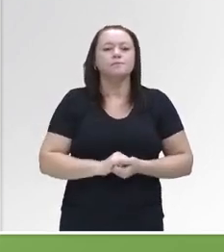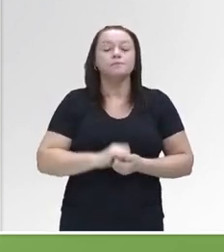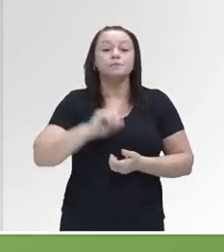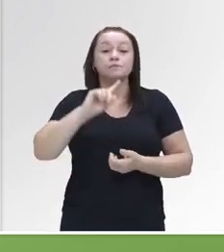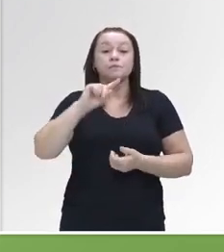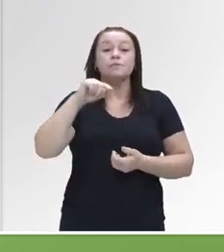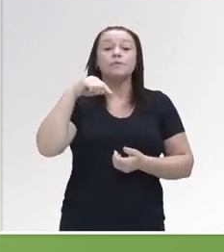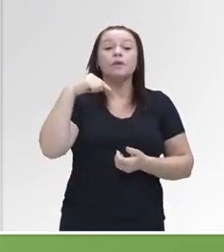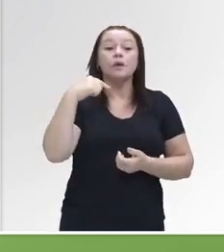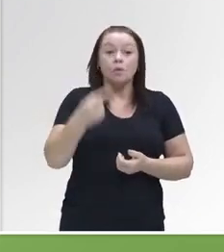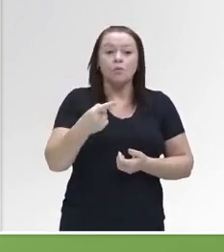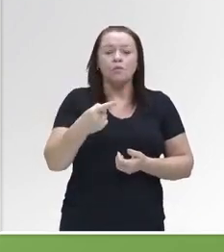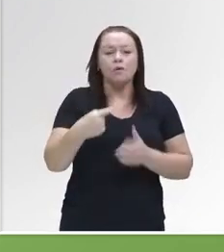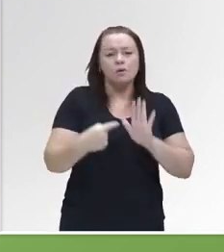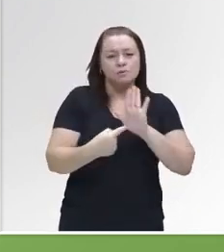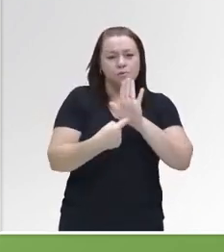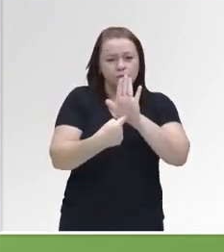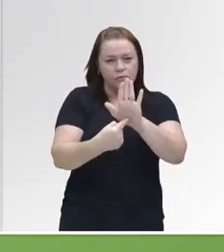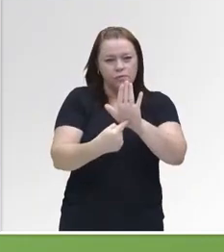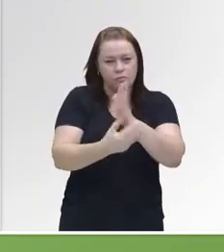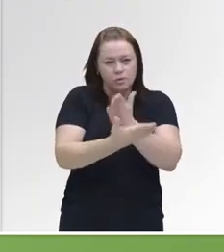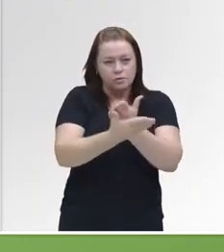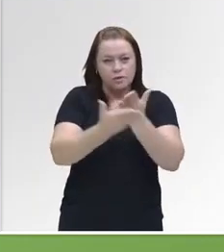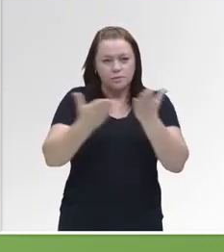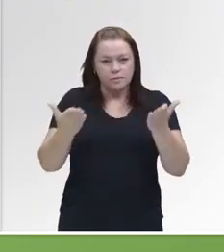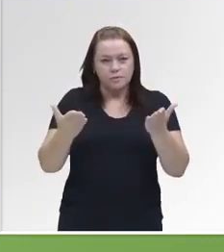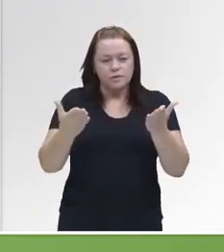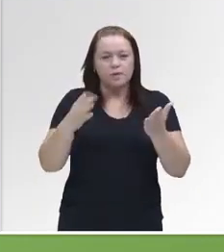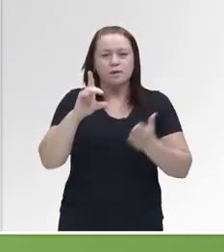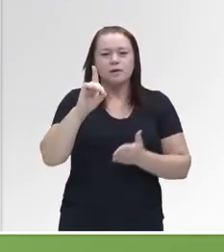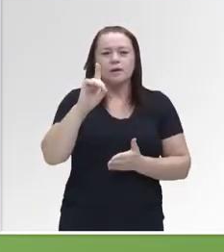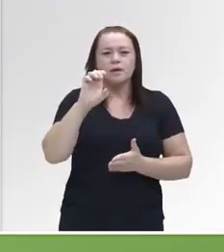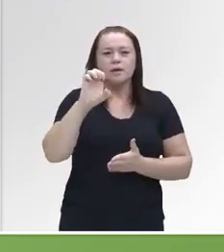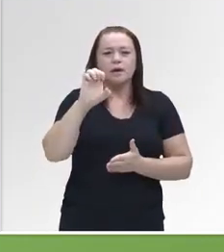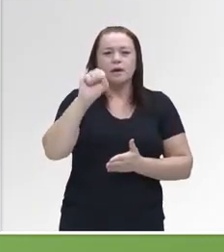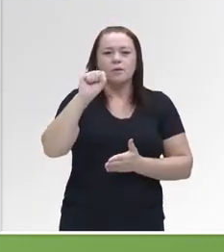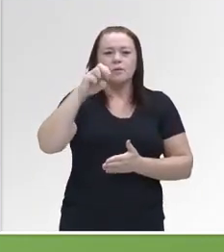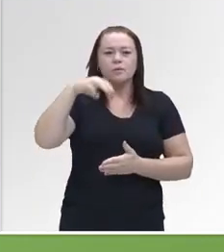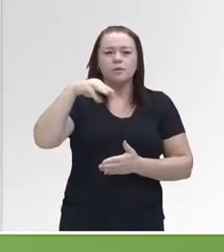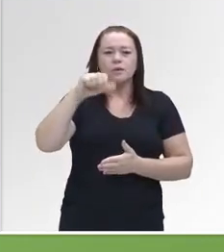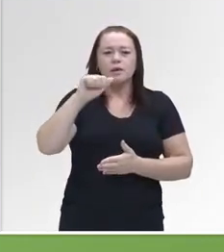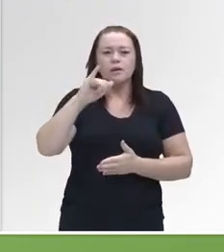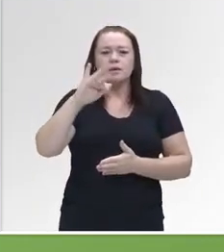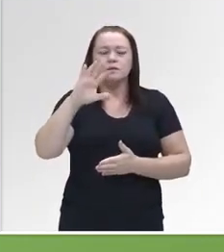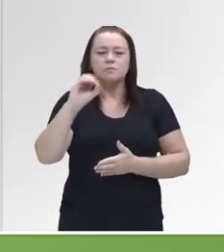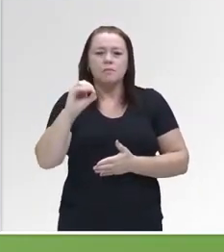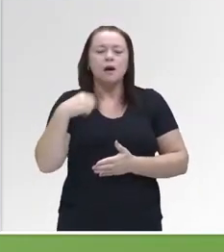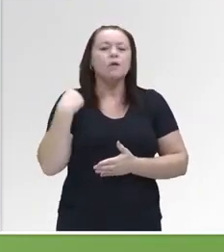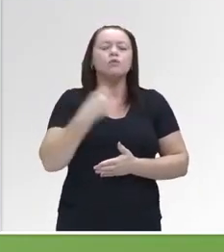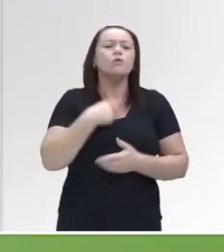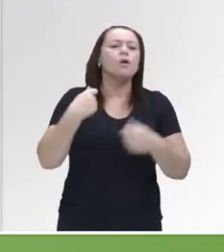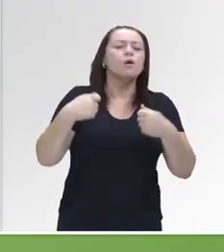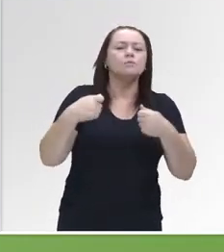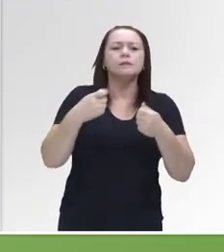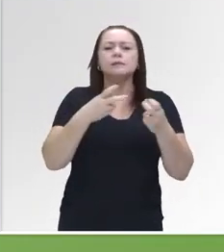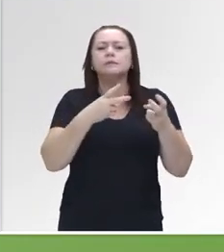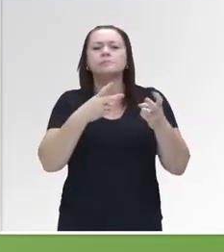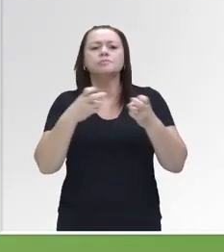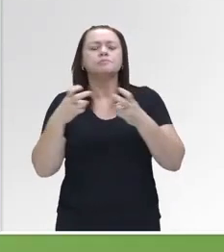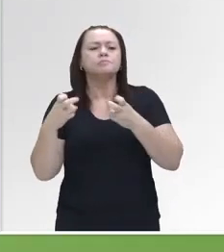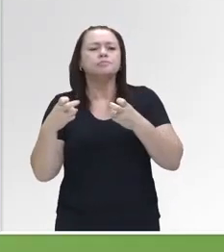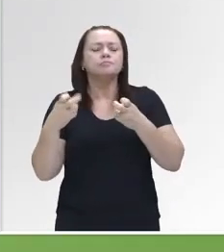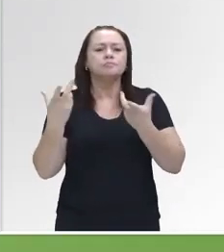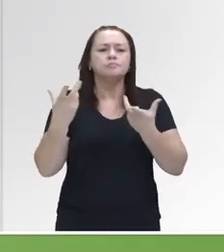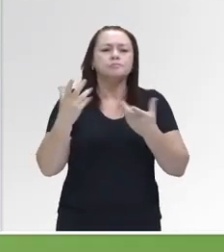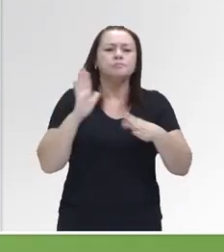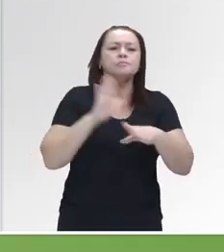acidente, que aí eu trago para vocês, que é o desmaio, o que a gente precisa ficar atento à questão do desmaio?